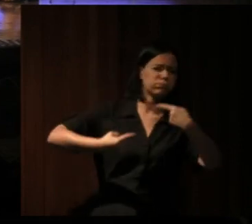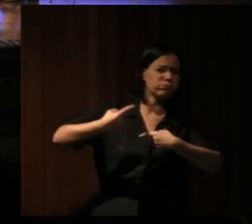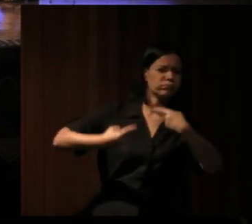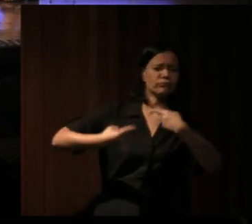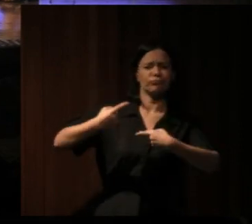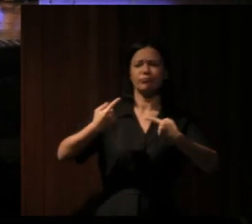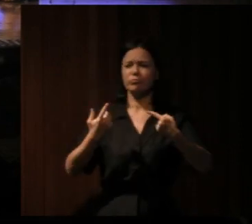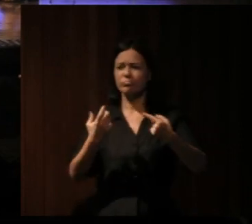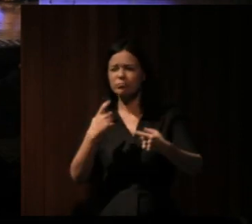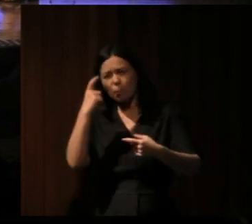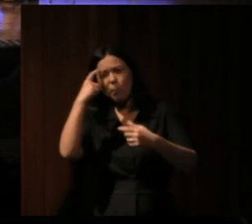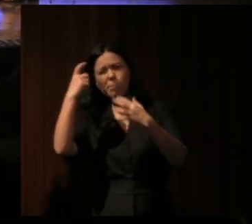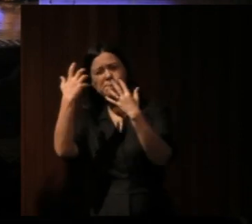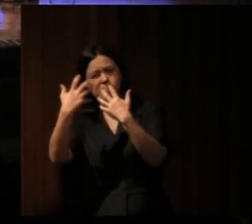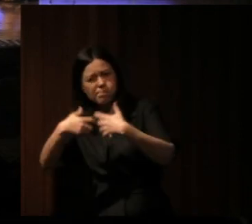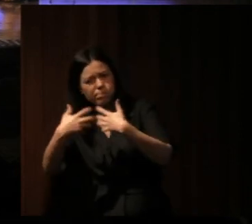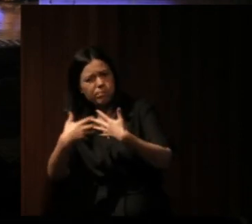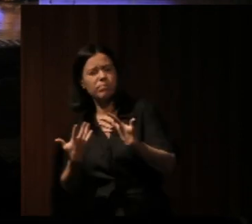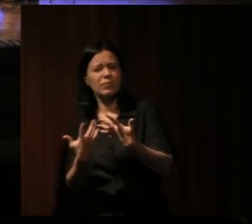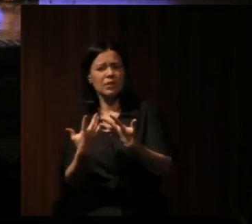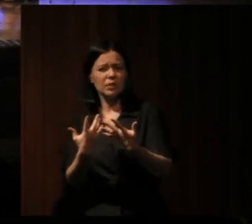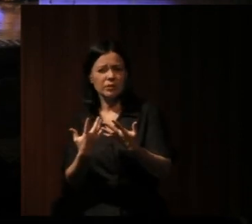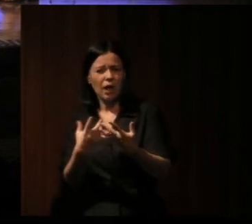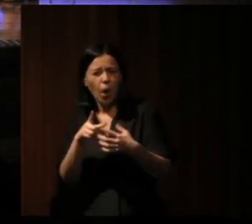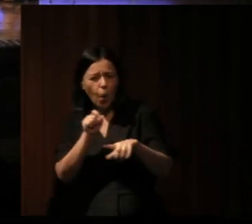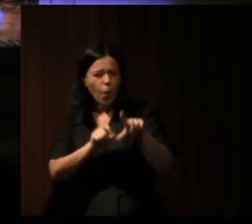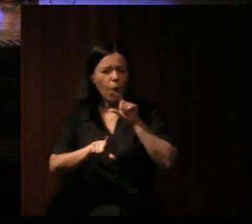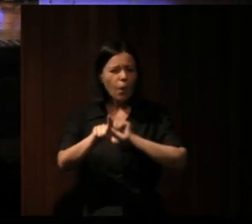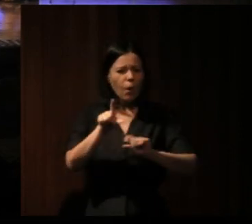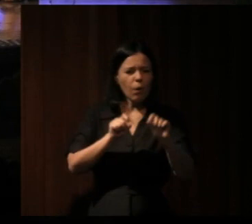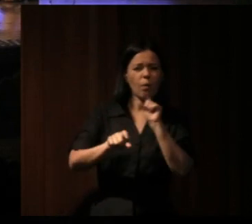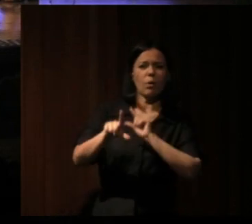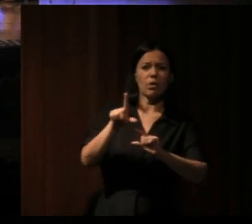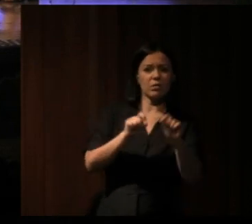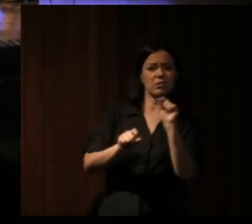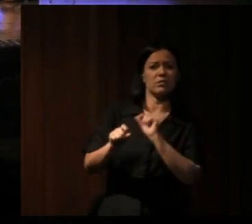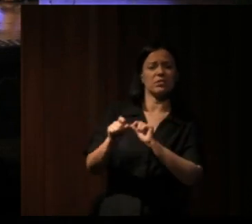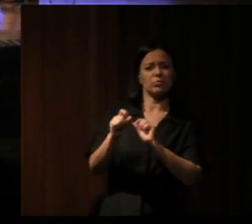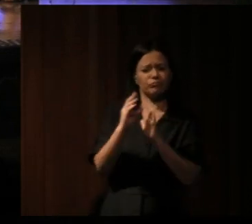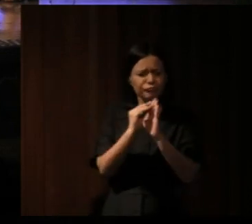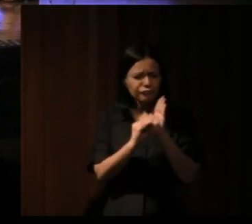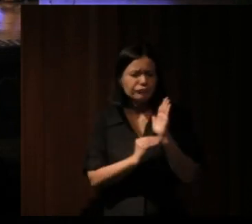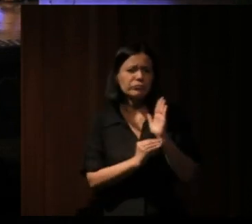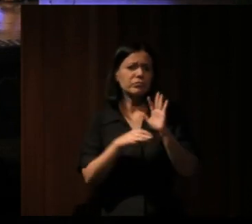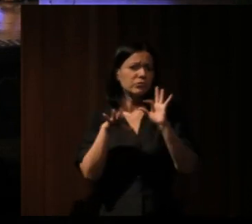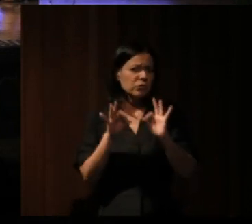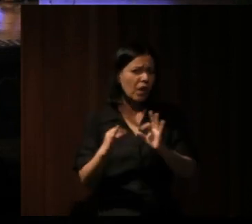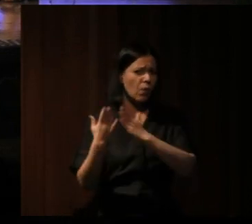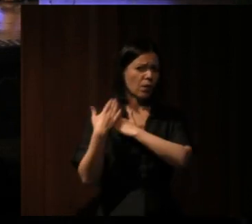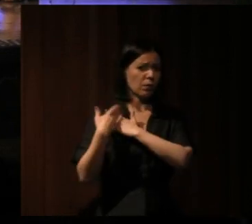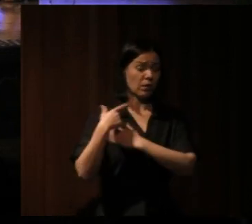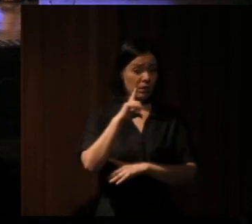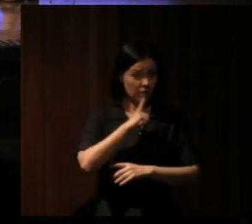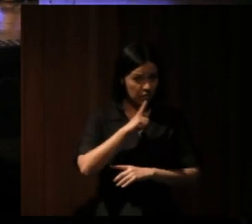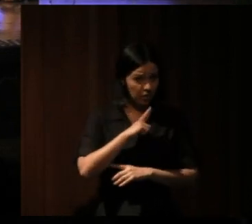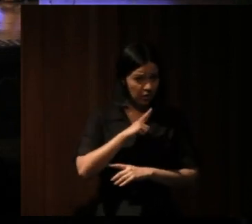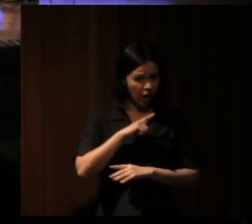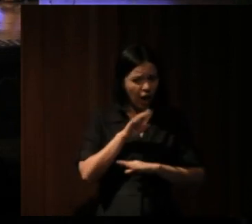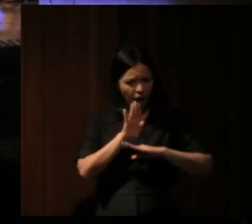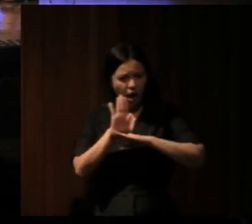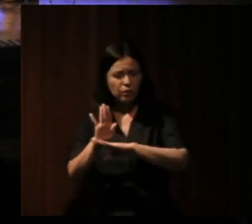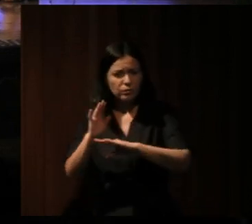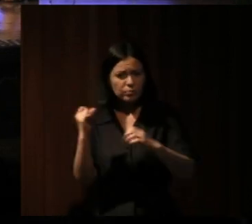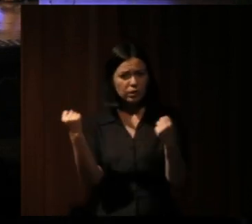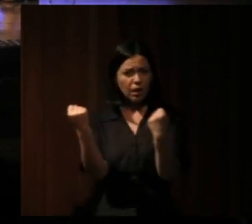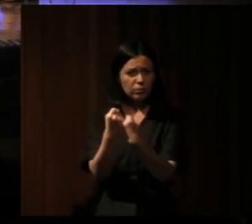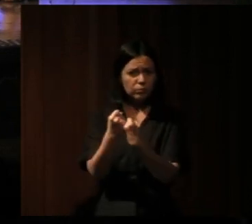uma coisa refletida pensada filtrando selecionando assumindo responsabilidade pode contribuir né para